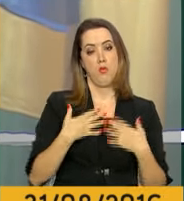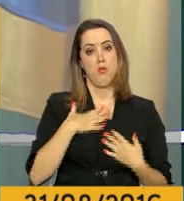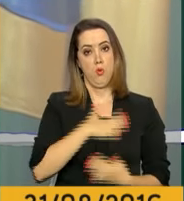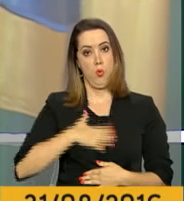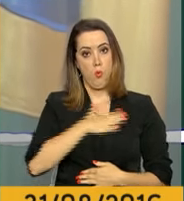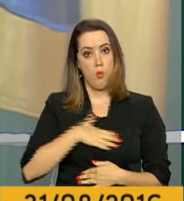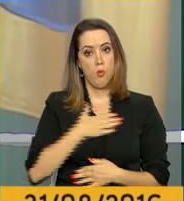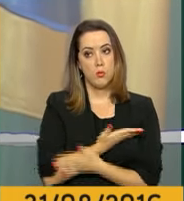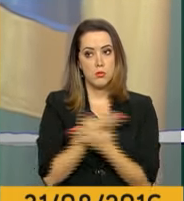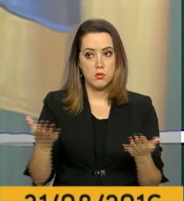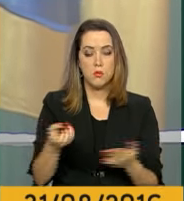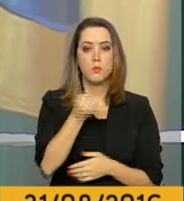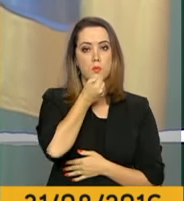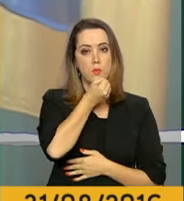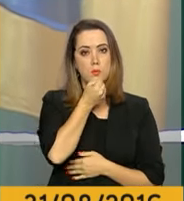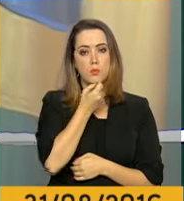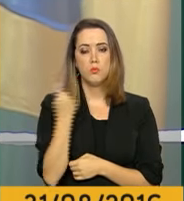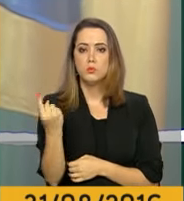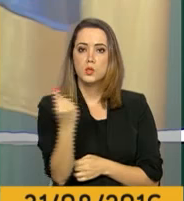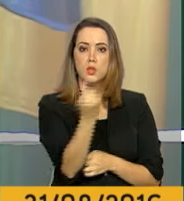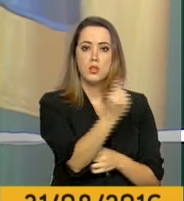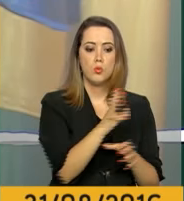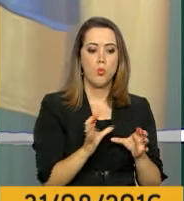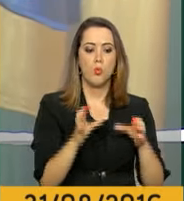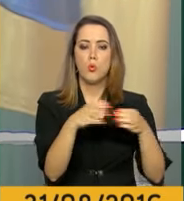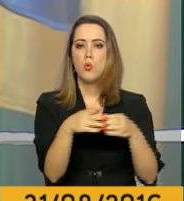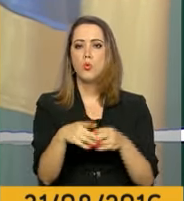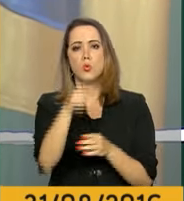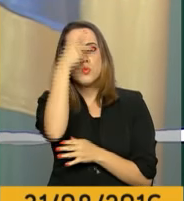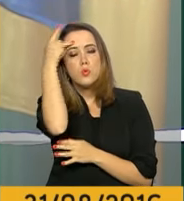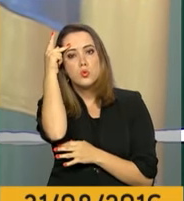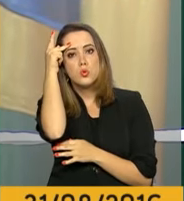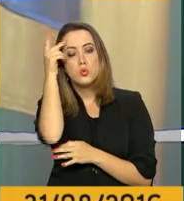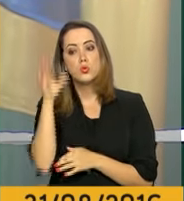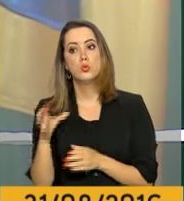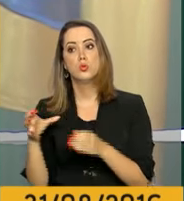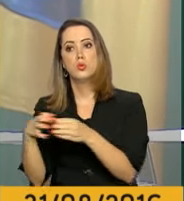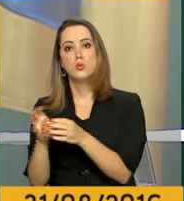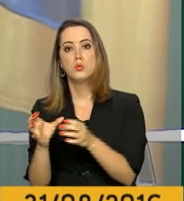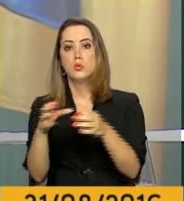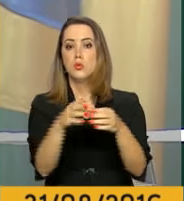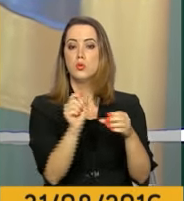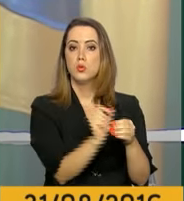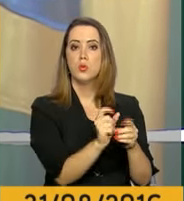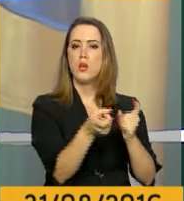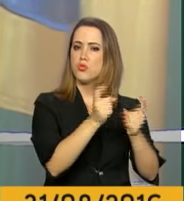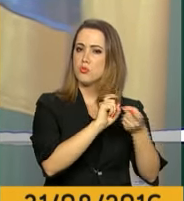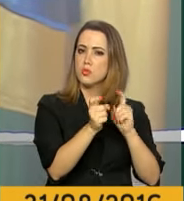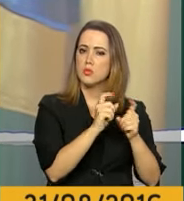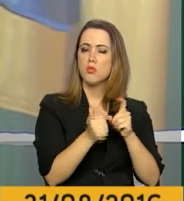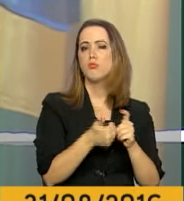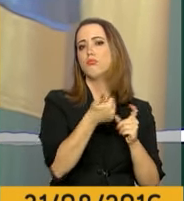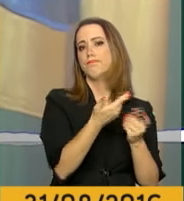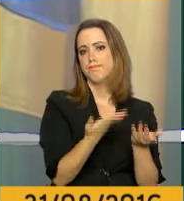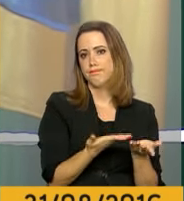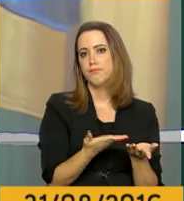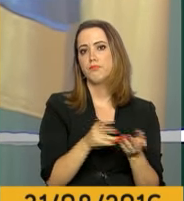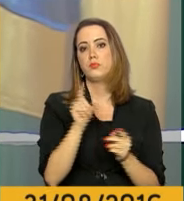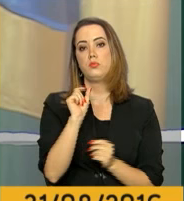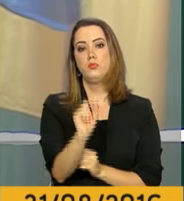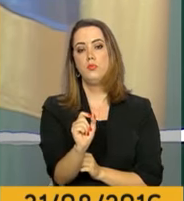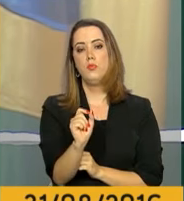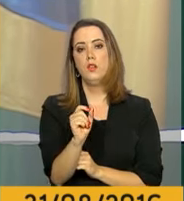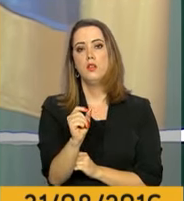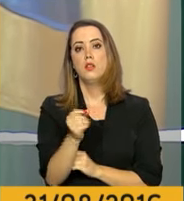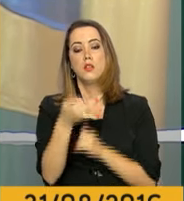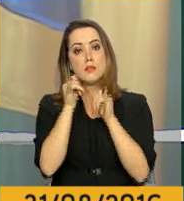contrário, eu acho que cada um aqui é um conjunto de pessoas que formam uma grei administrativa, né? De modo que, quando os